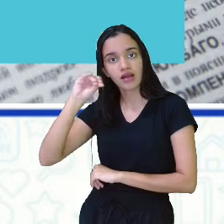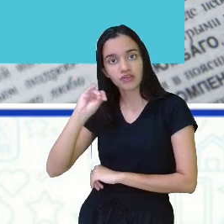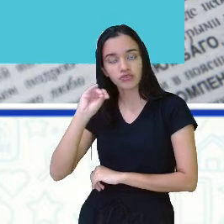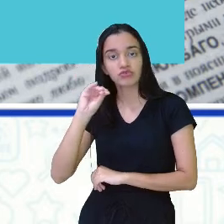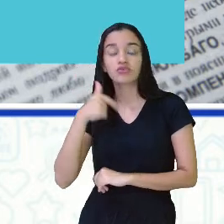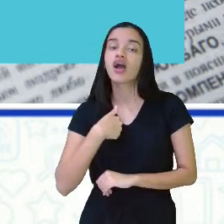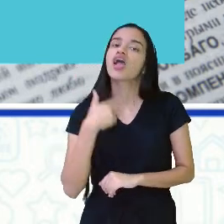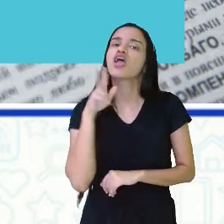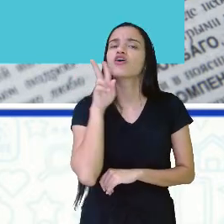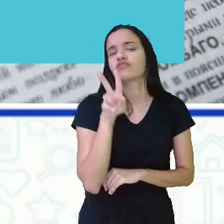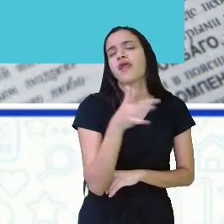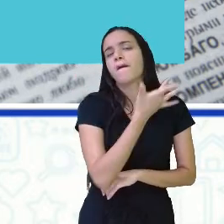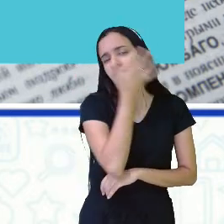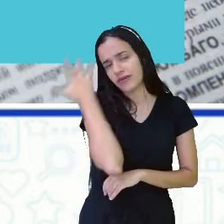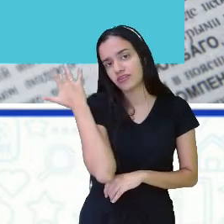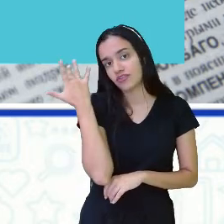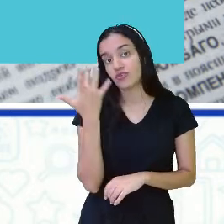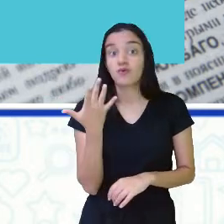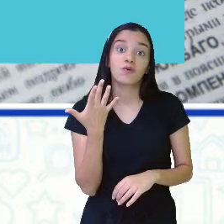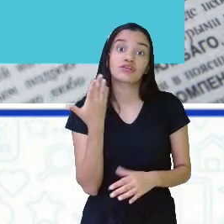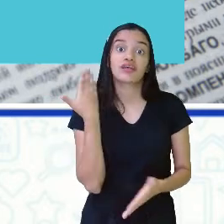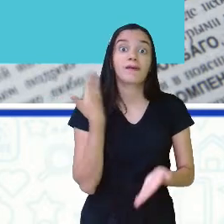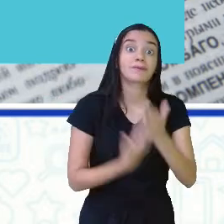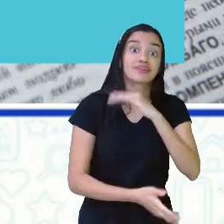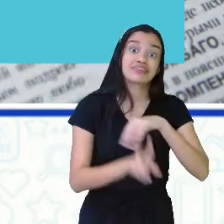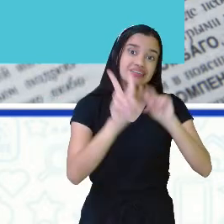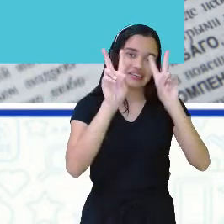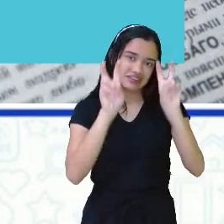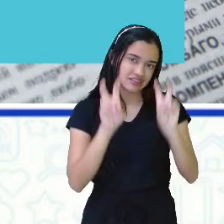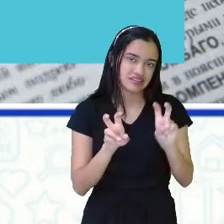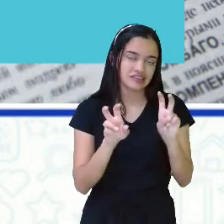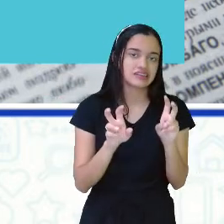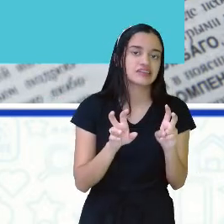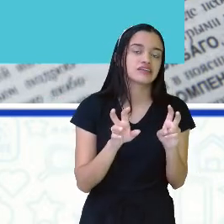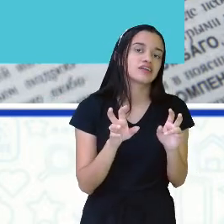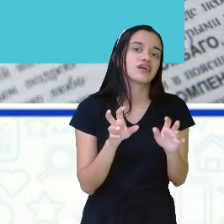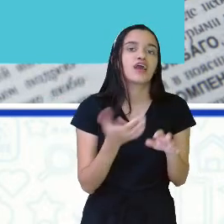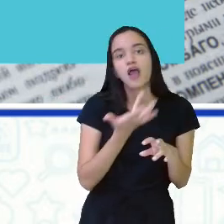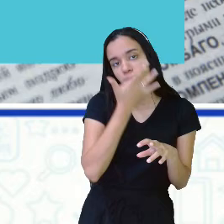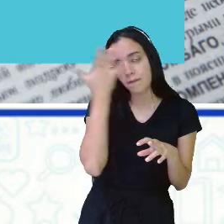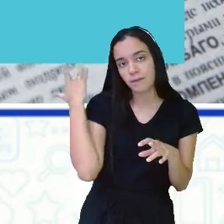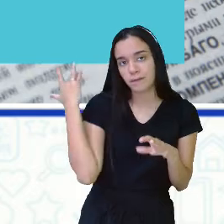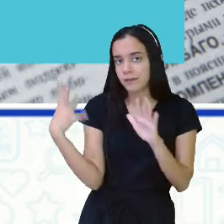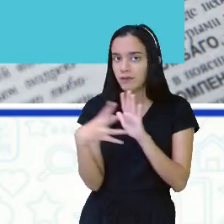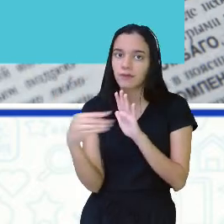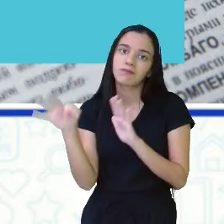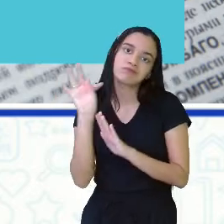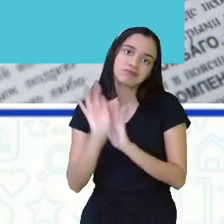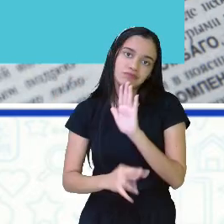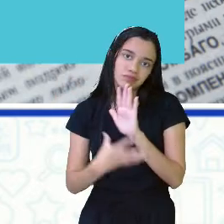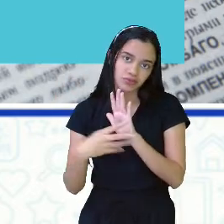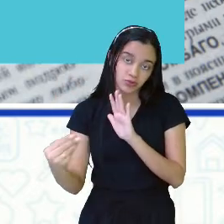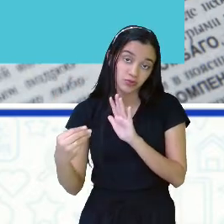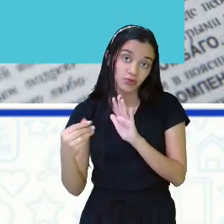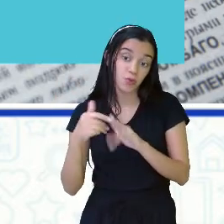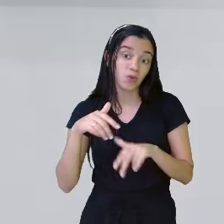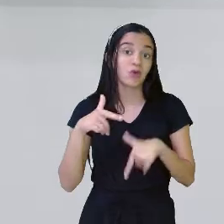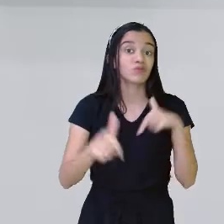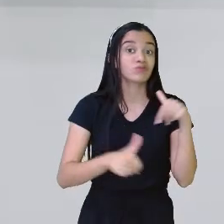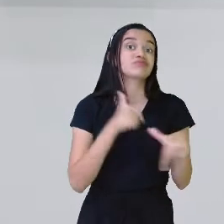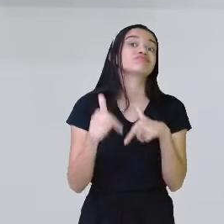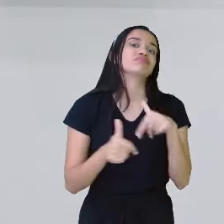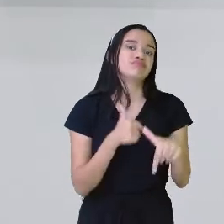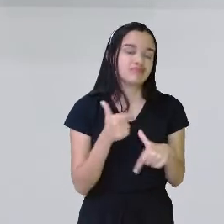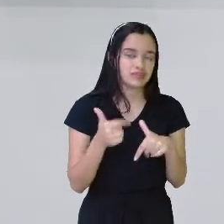Inclusive, eu já vi gente perder título de mestrado porque copiou o trabalho de outra pessoa, né? Então, vamos